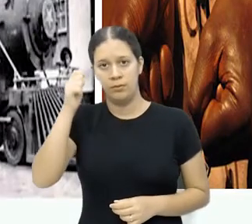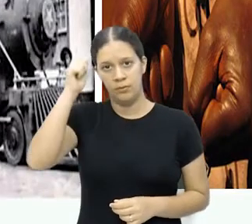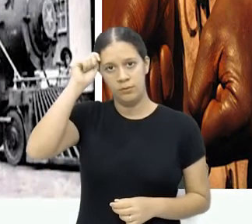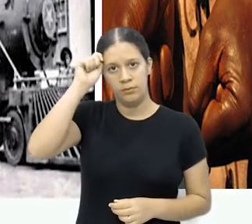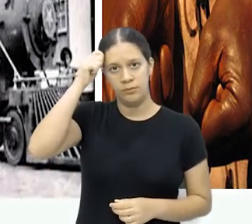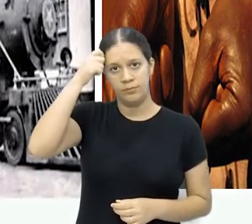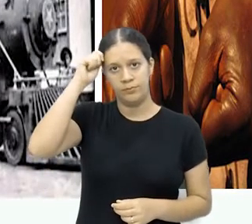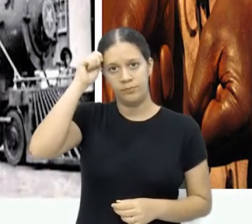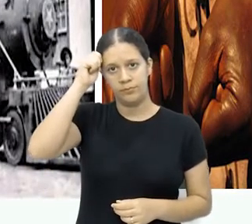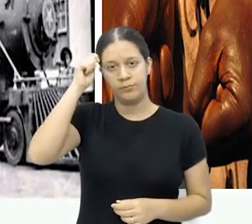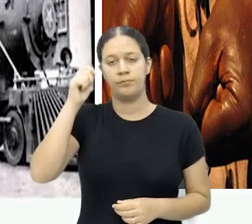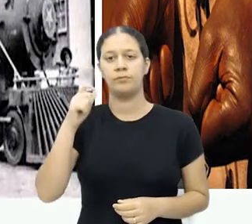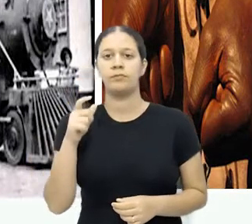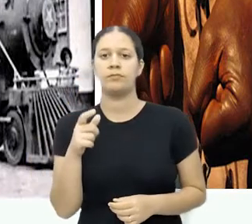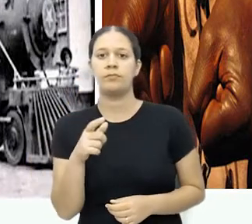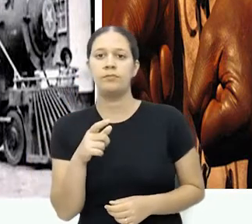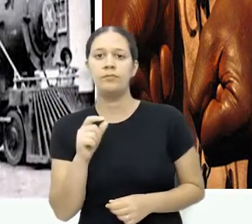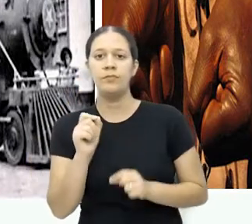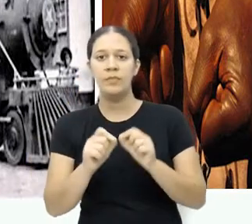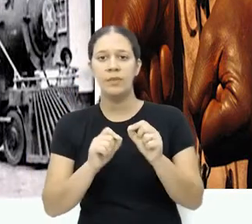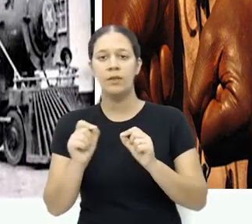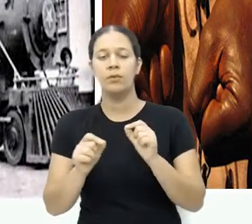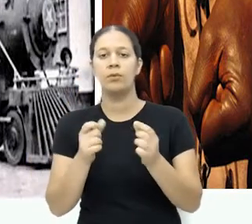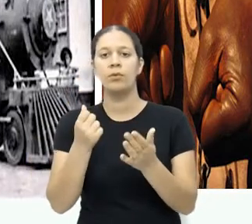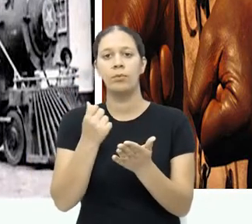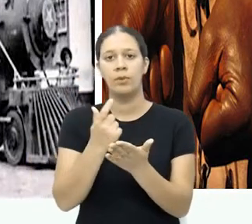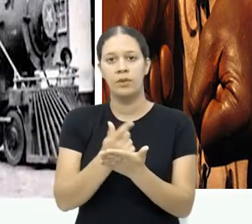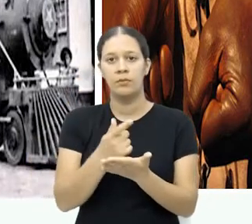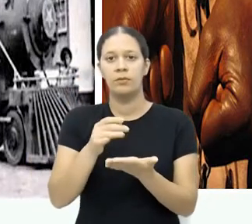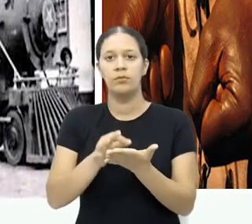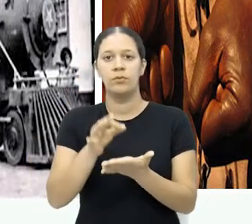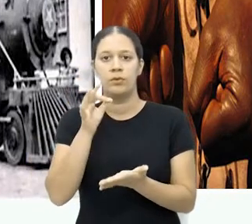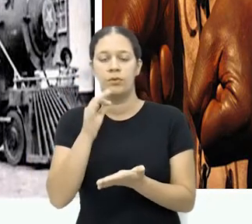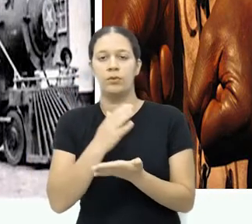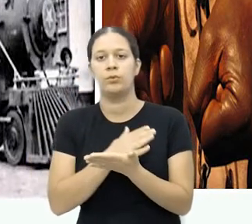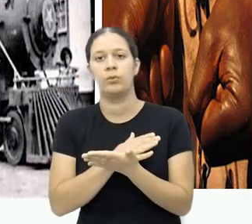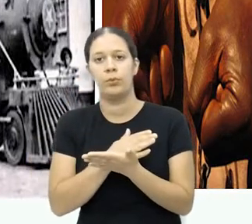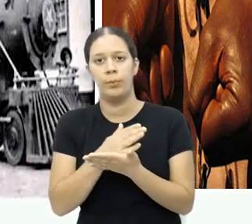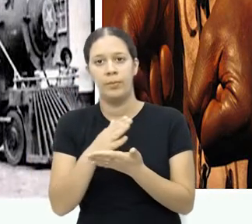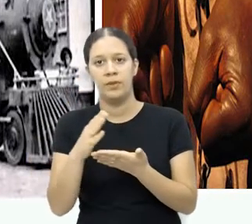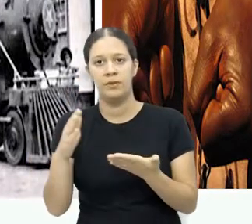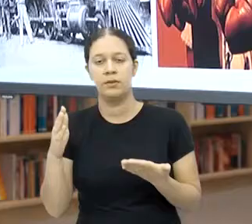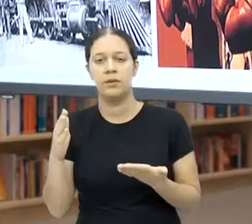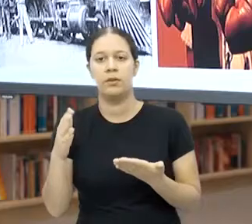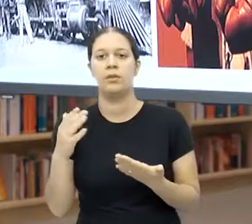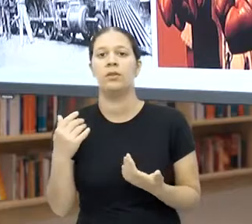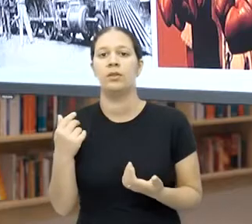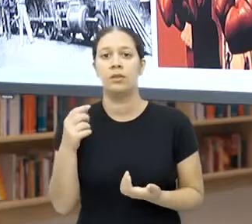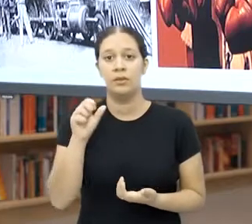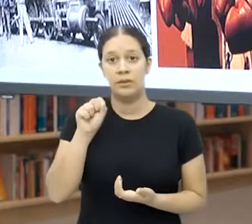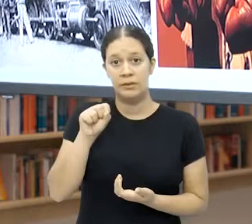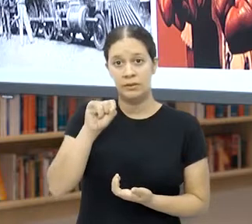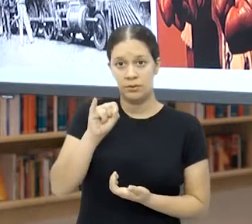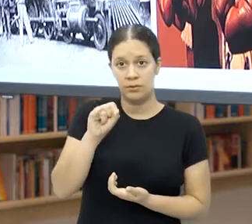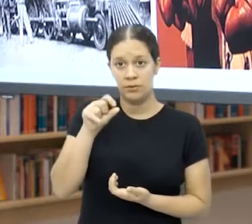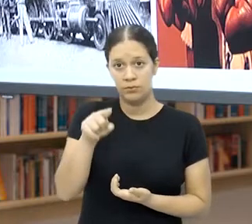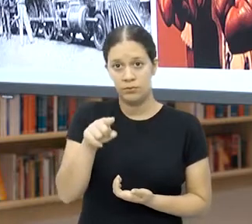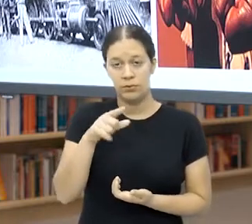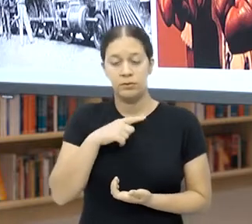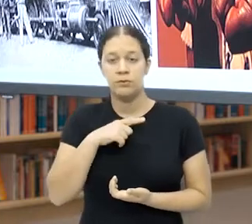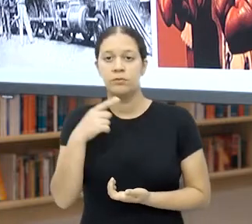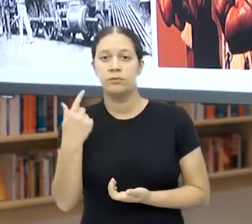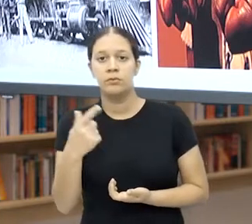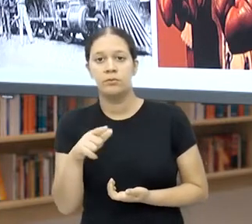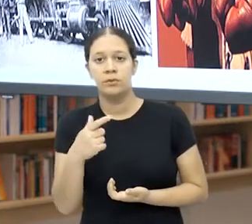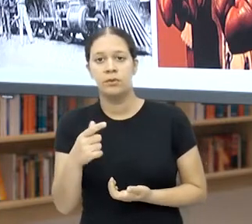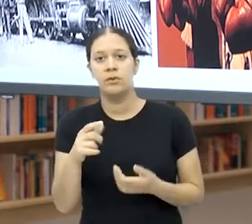a Inglaterra, que comprava o café do Brasil, começa a pressionar o Brasil, dizendo: olha, se vocês não derem liberdade a